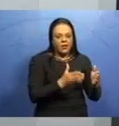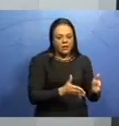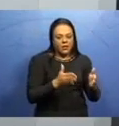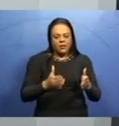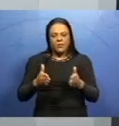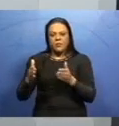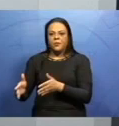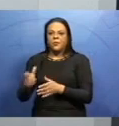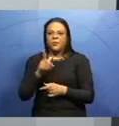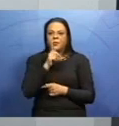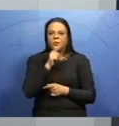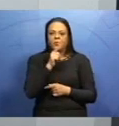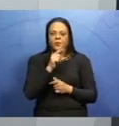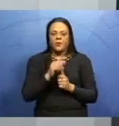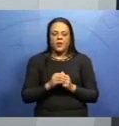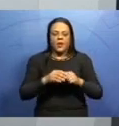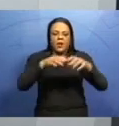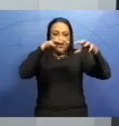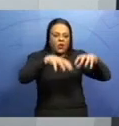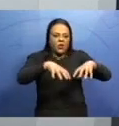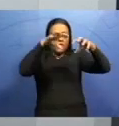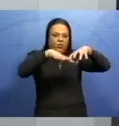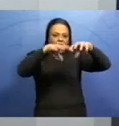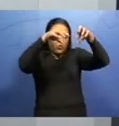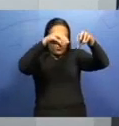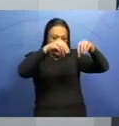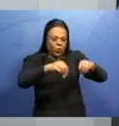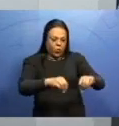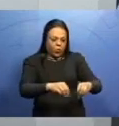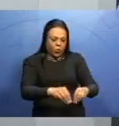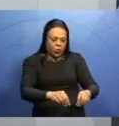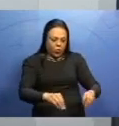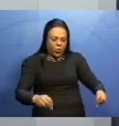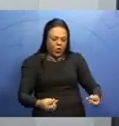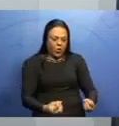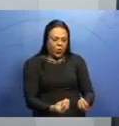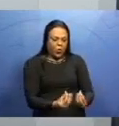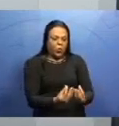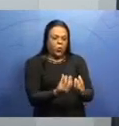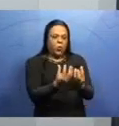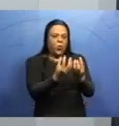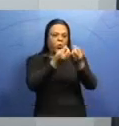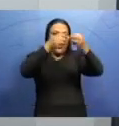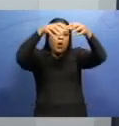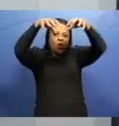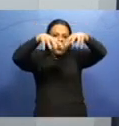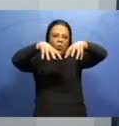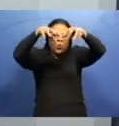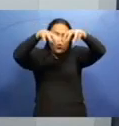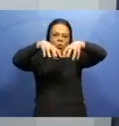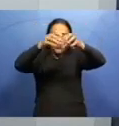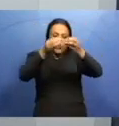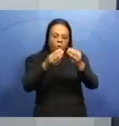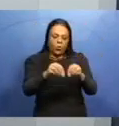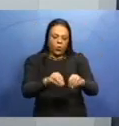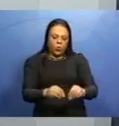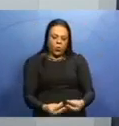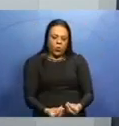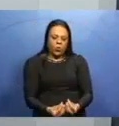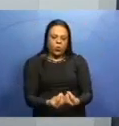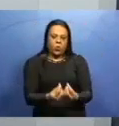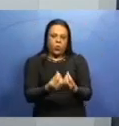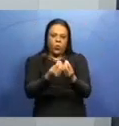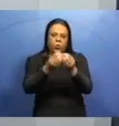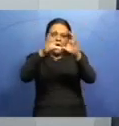né? Chove, cai na superfície da terra, evapora, chove, cai na superfície da terra, evapora. Este é